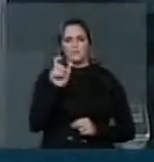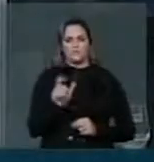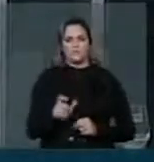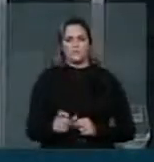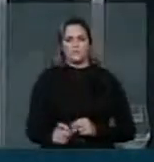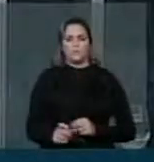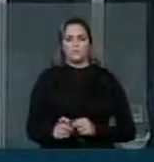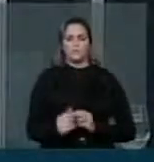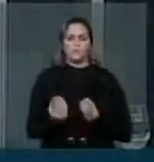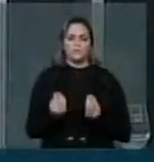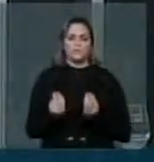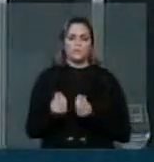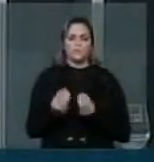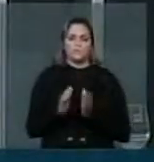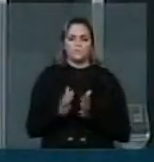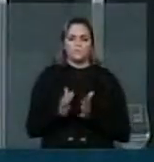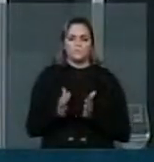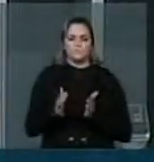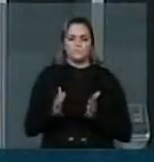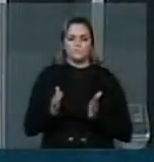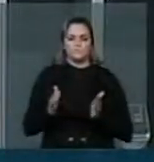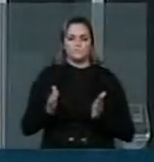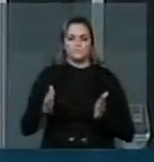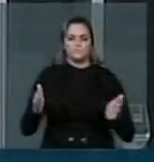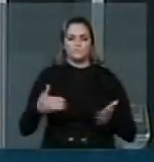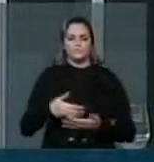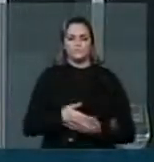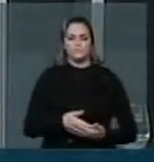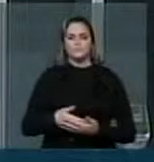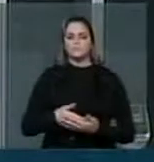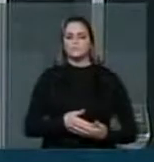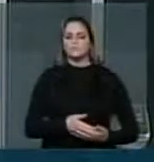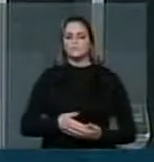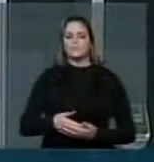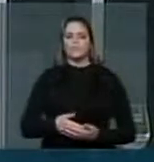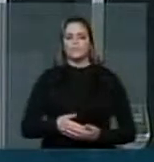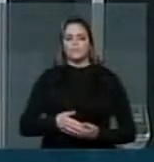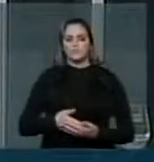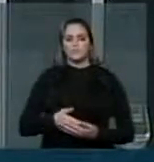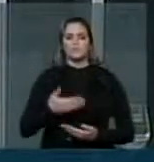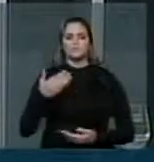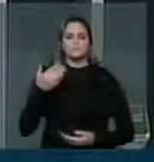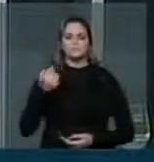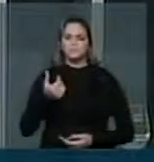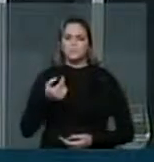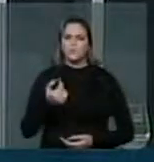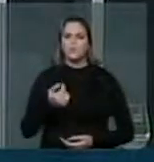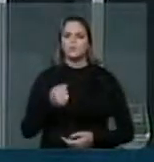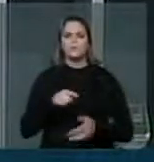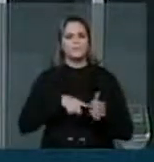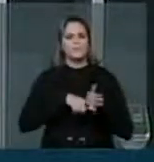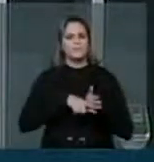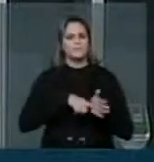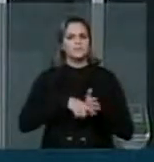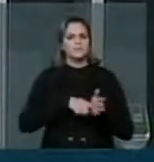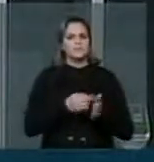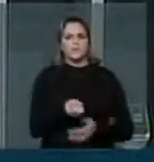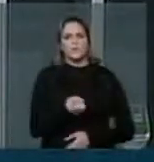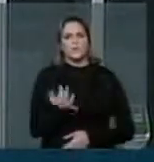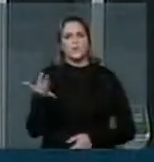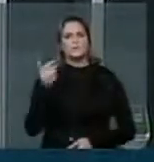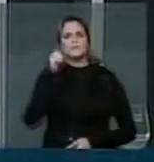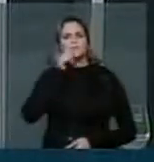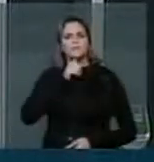embrião. Poucas pesquisas são mostradas, na verdade, de quantas mulheres